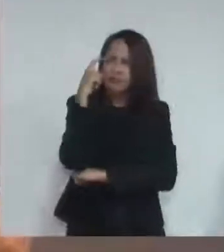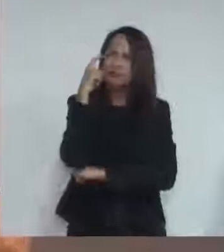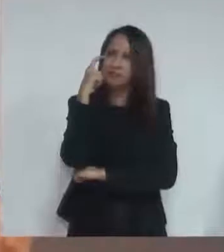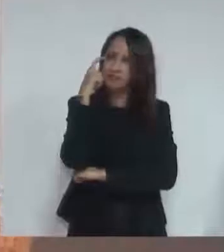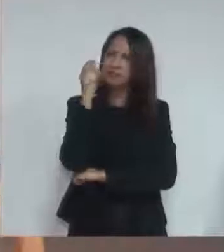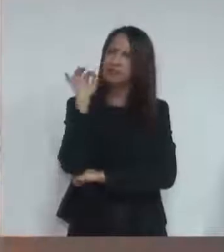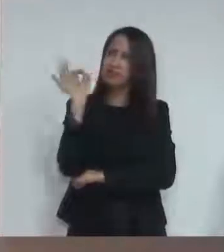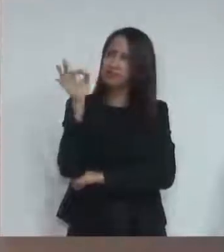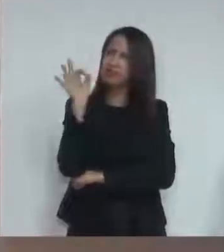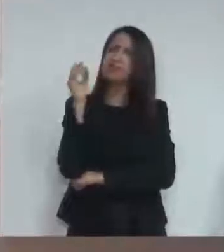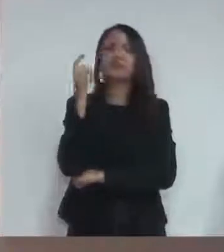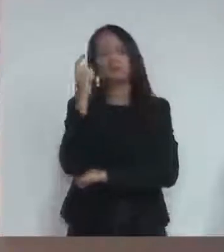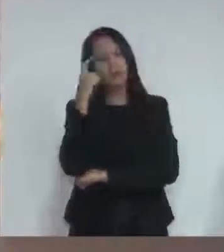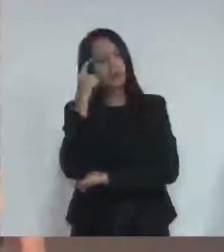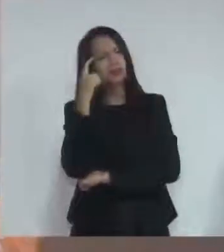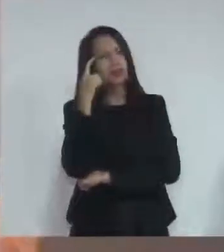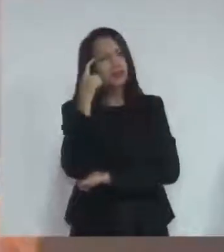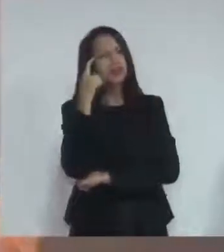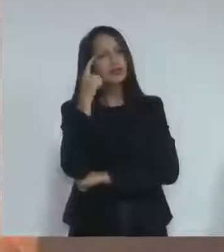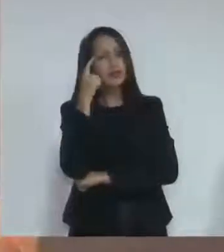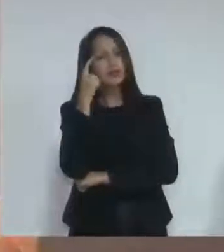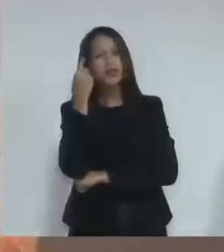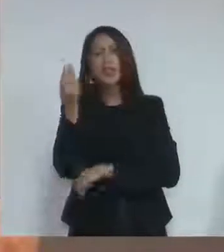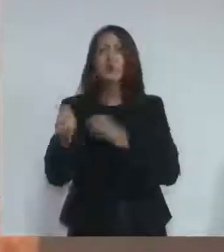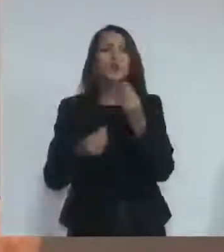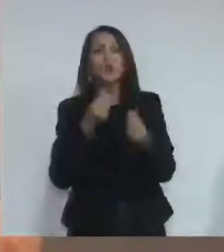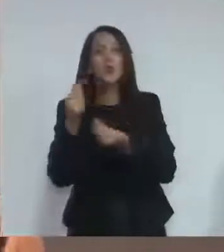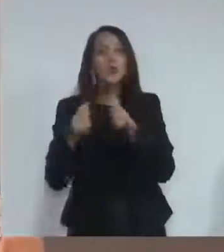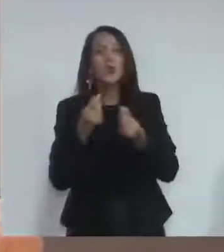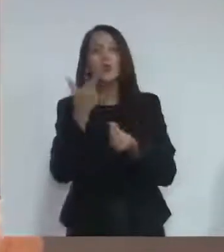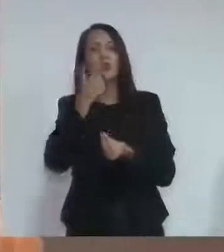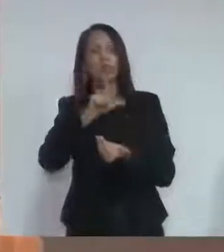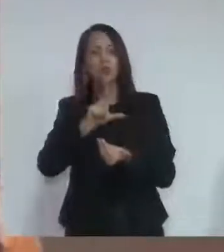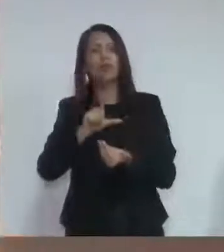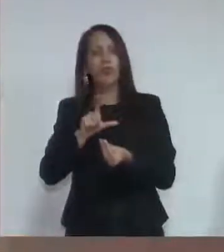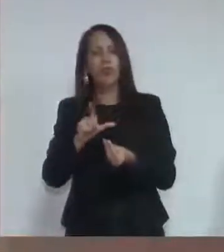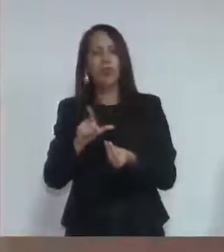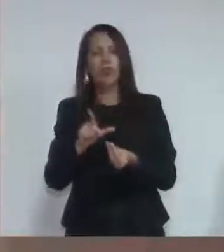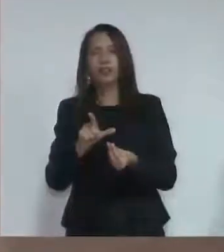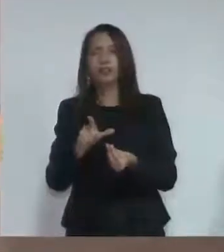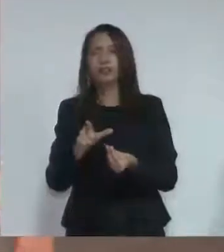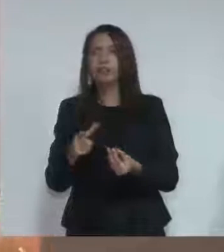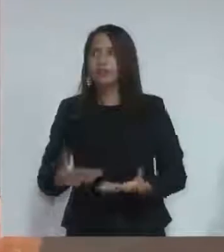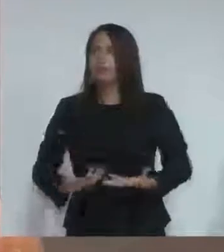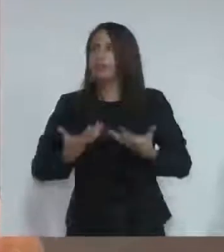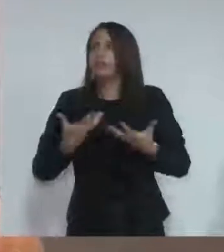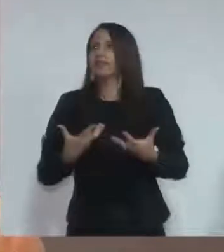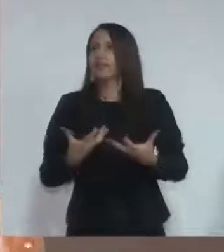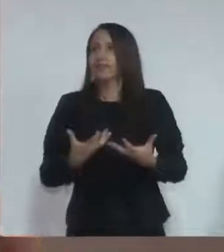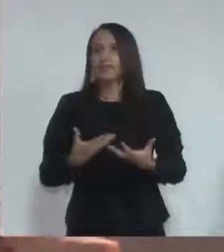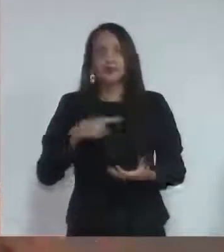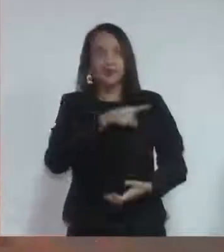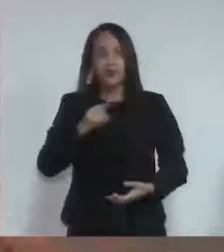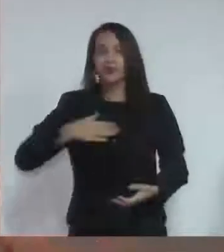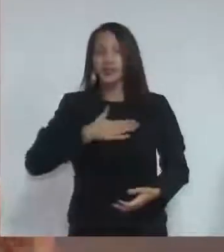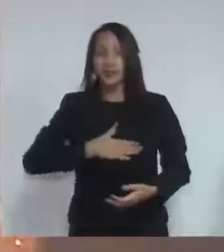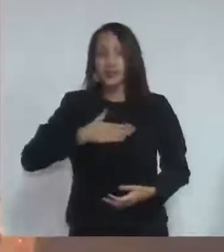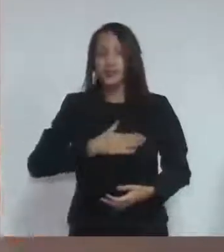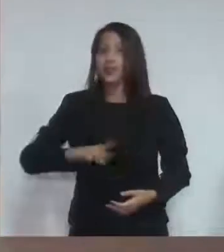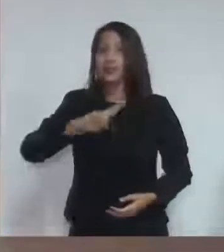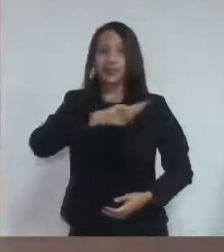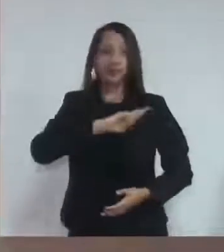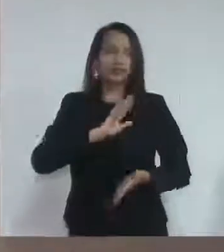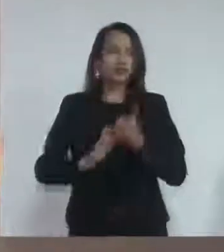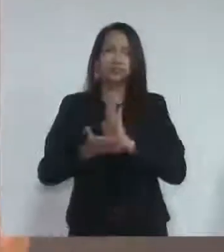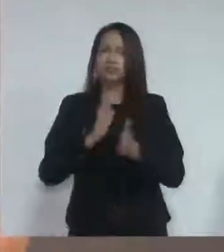né? Então vamos pensar aí, como que a gente pode escapar dessa armadilha? Para quem gosta um pouquinho de religião, independente da